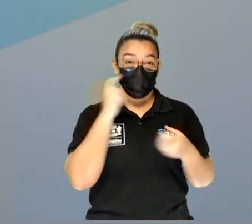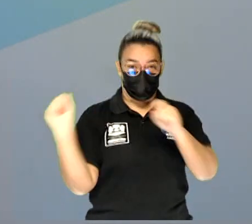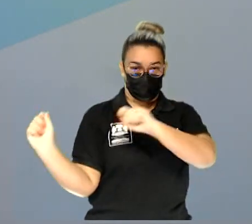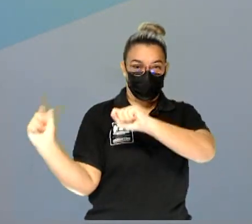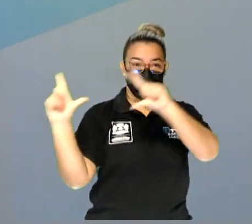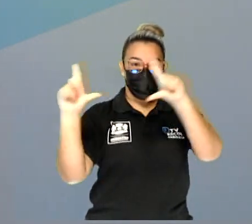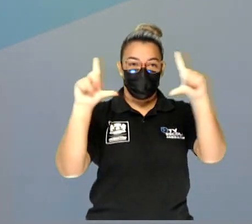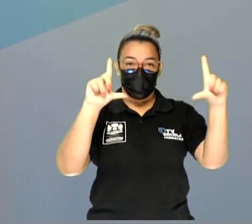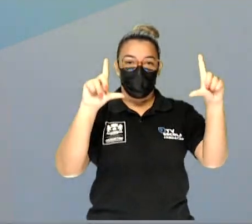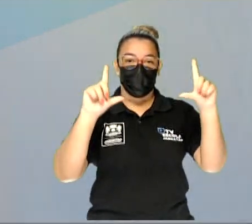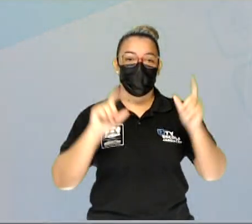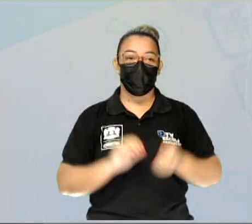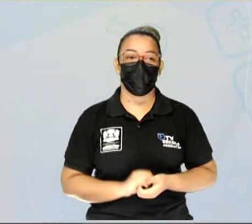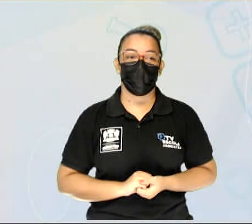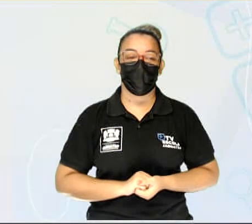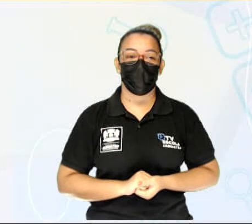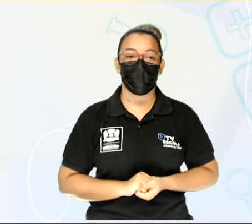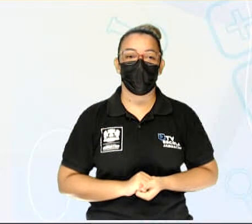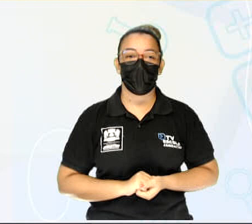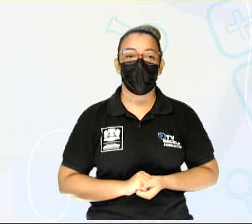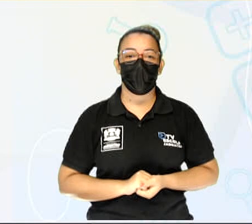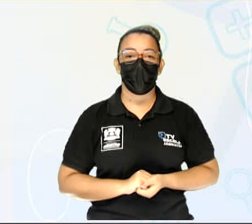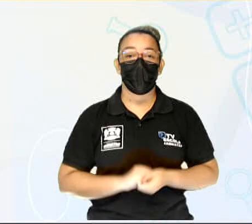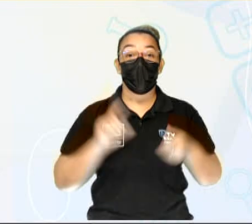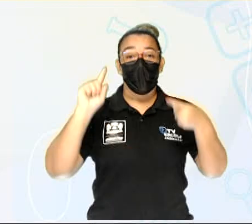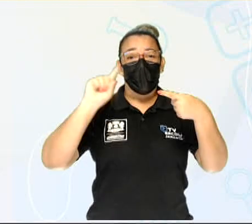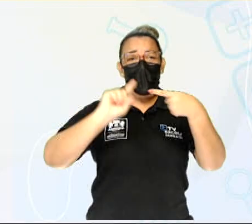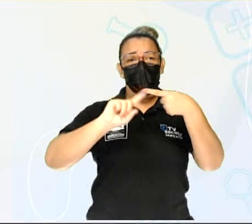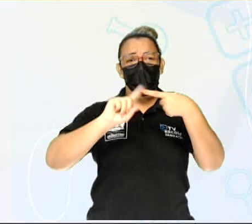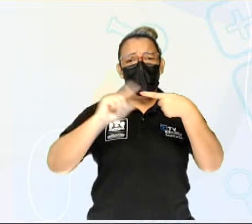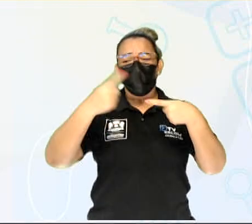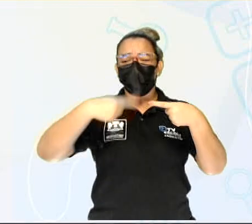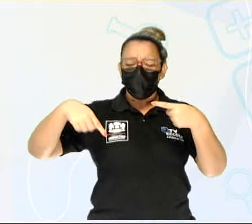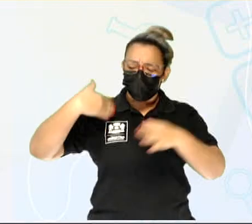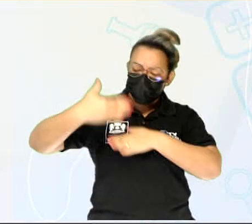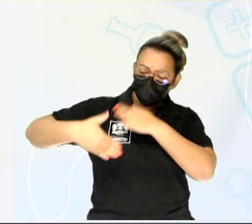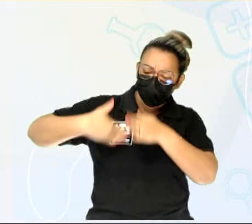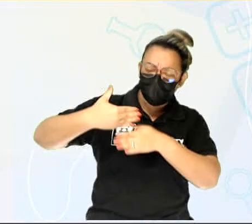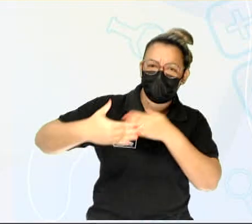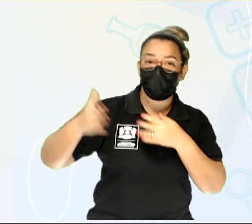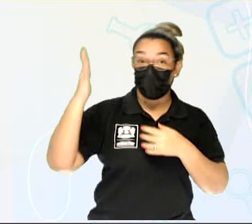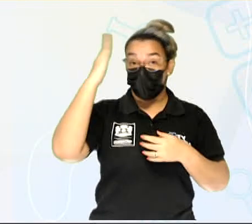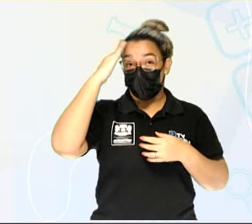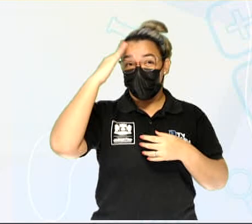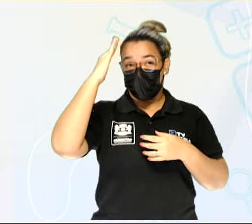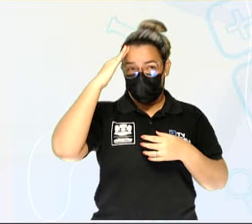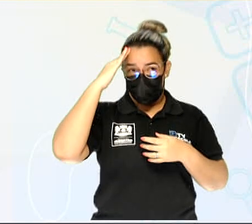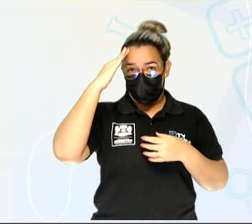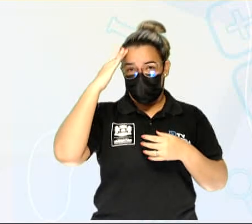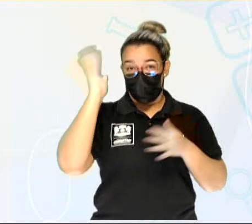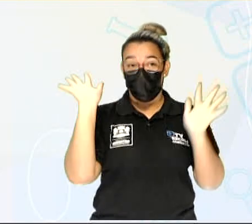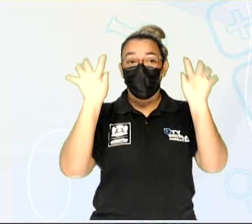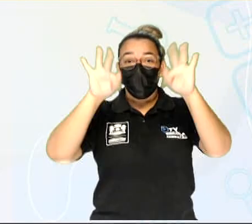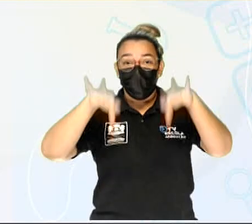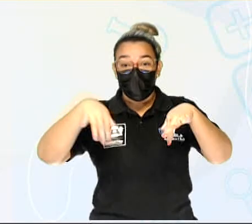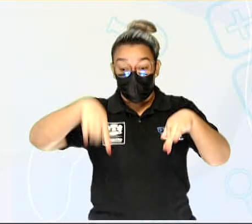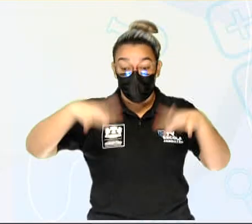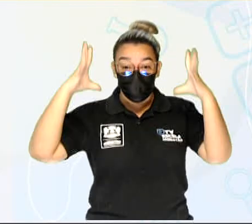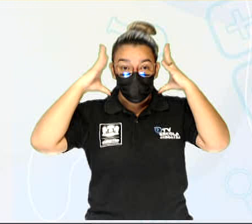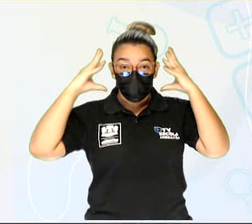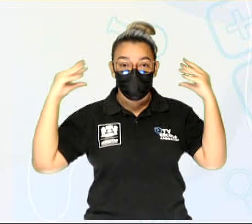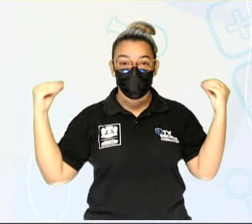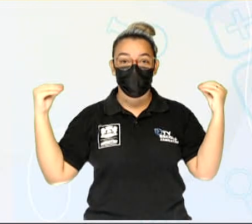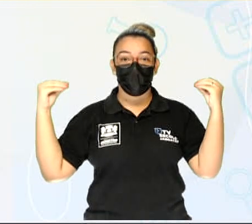favor. Bom, primeiro a gente vai entender o processo. O processo do fim do domínio holandês no Brasil, no